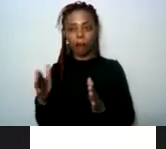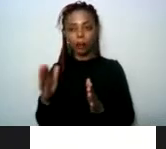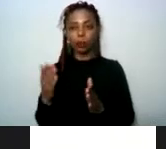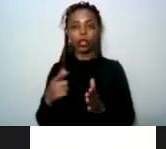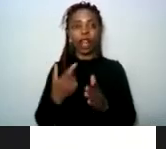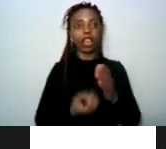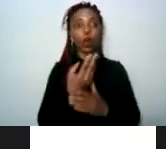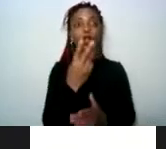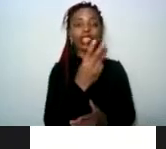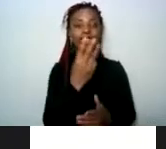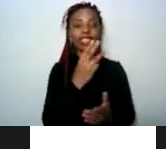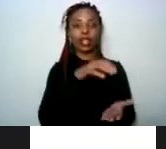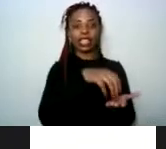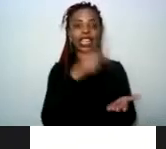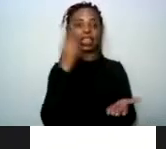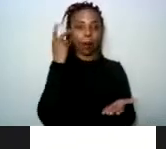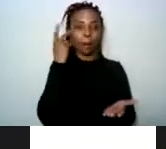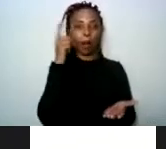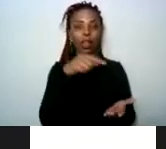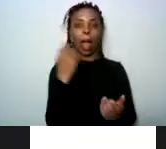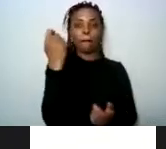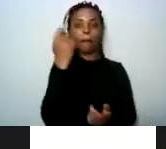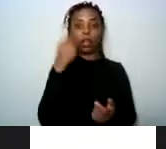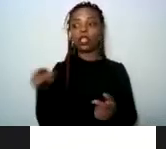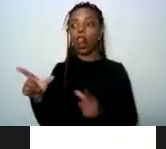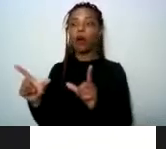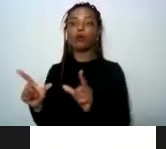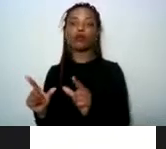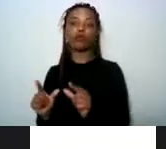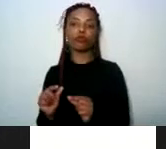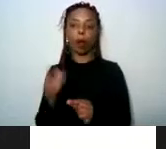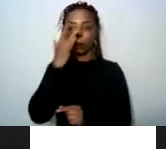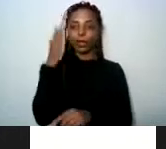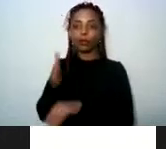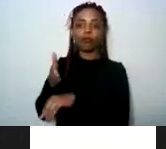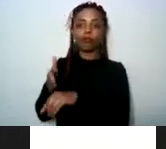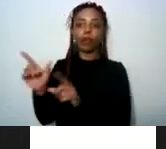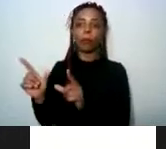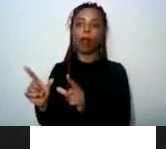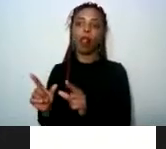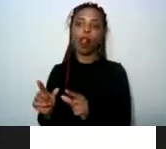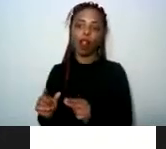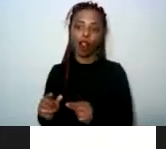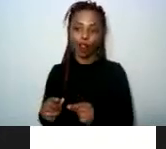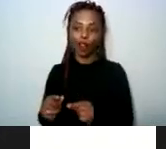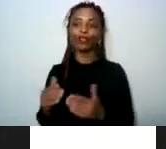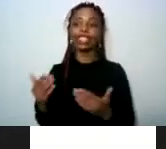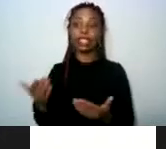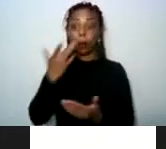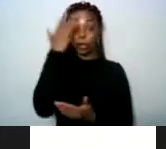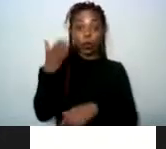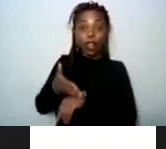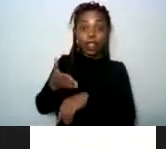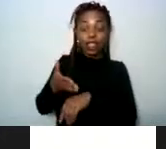Paulo, por assim dizer, para a região da Paulista. Então, ela perde muitos frequentadores, então,